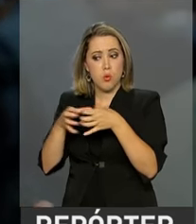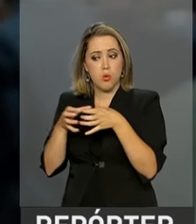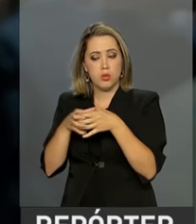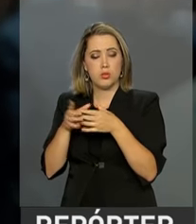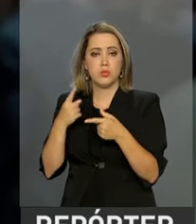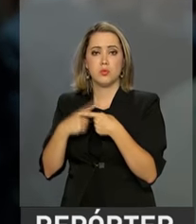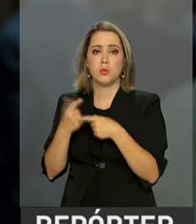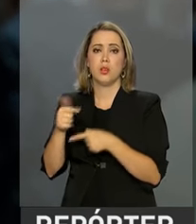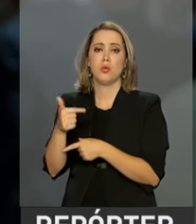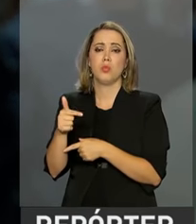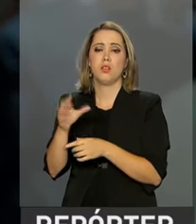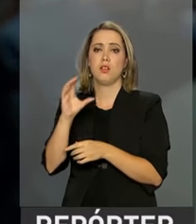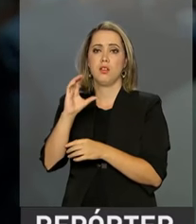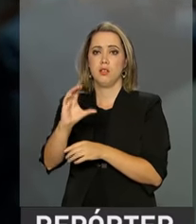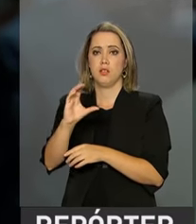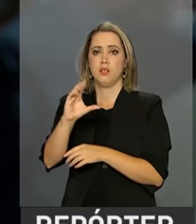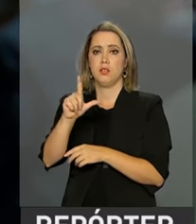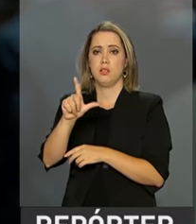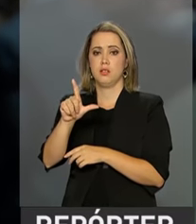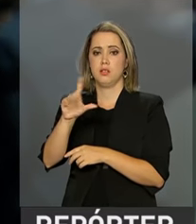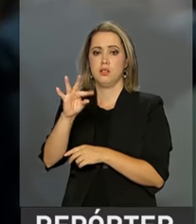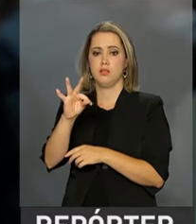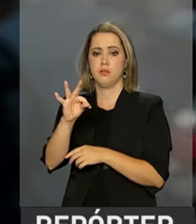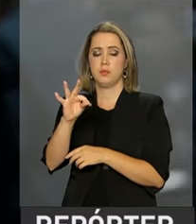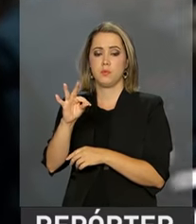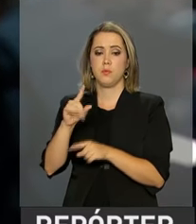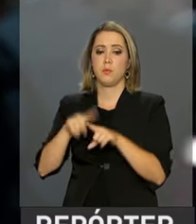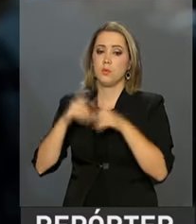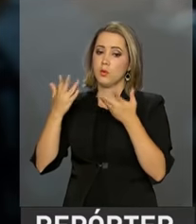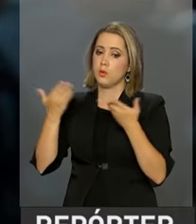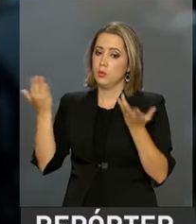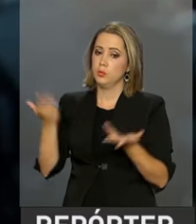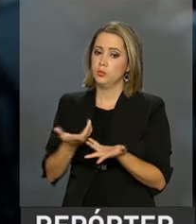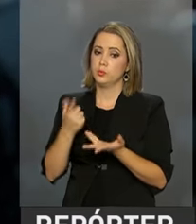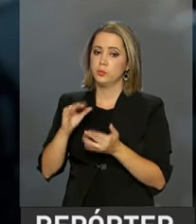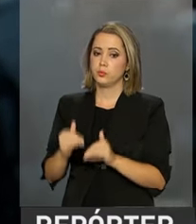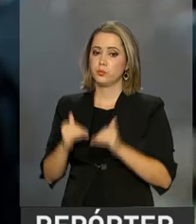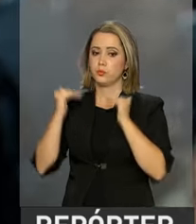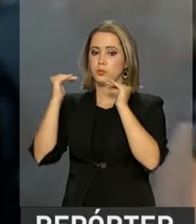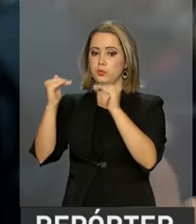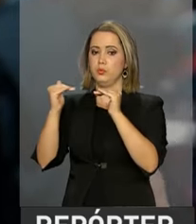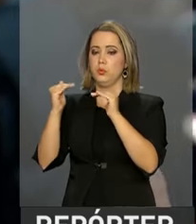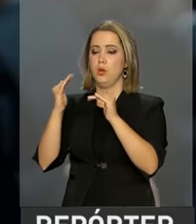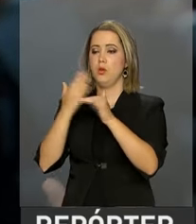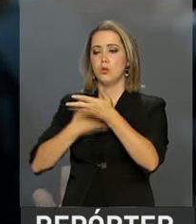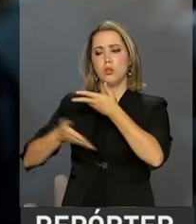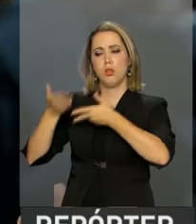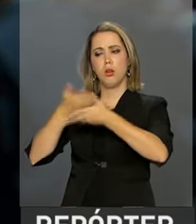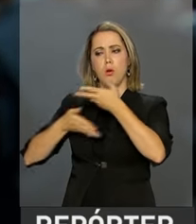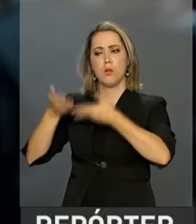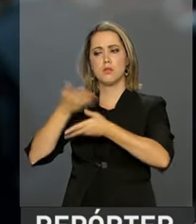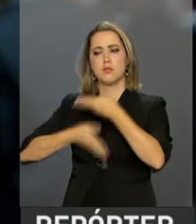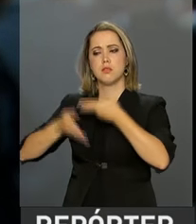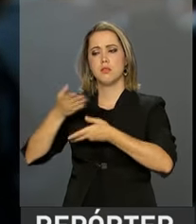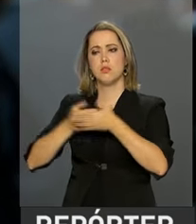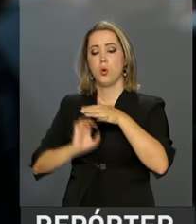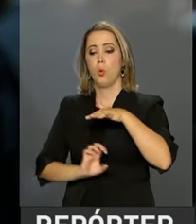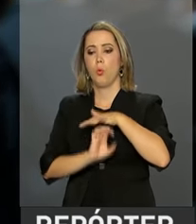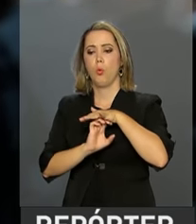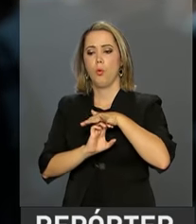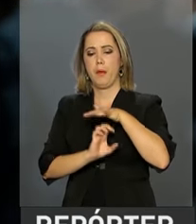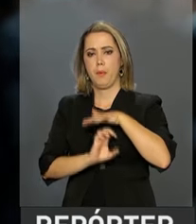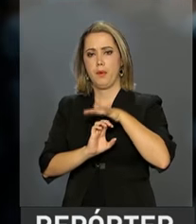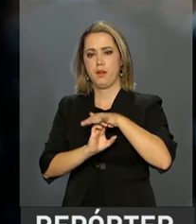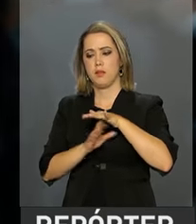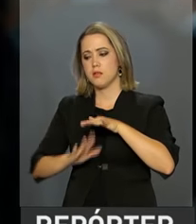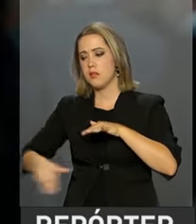na CLT. Não está na CLT. Então, predomina o fator negocial. Os empregados se